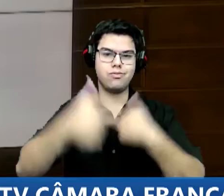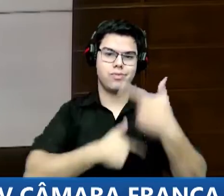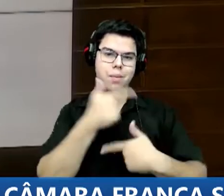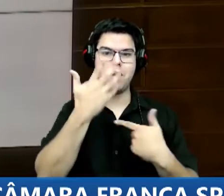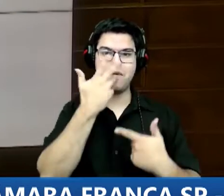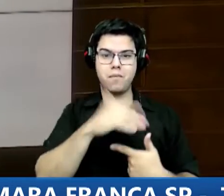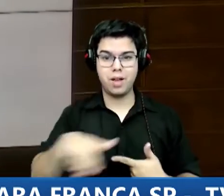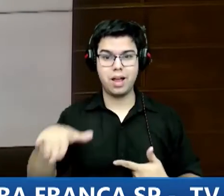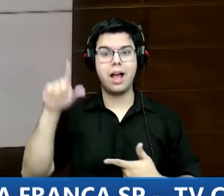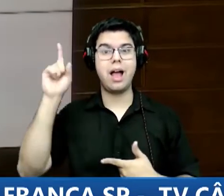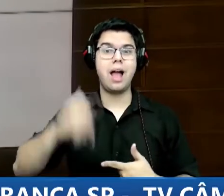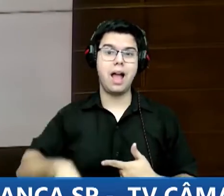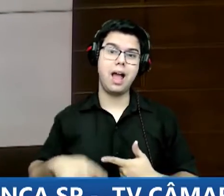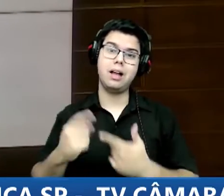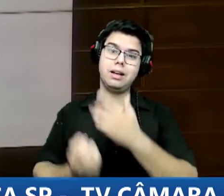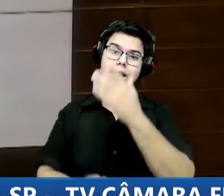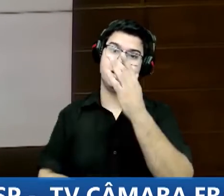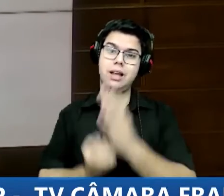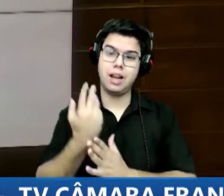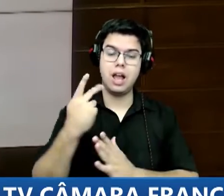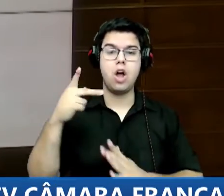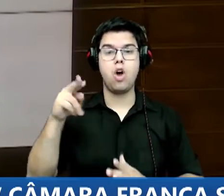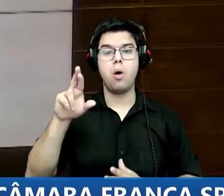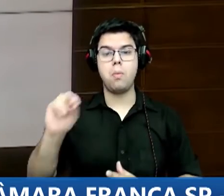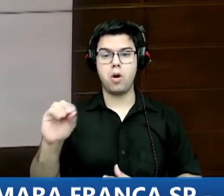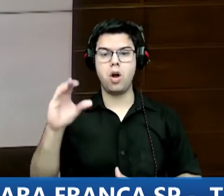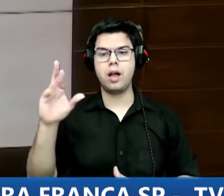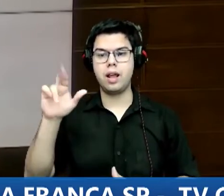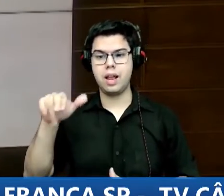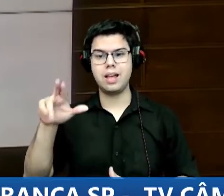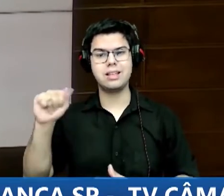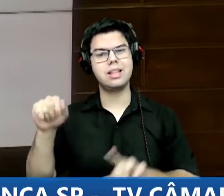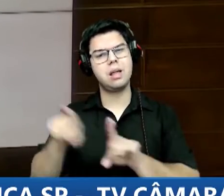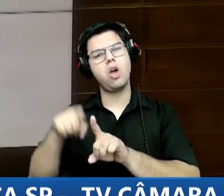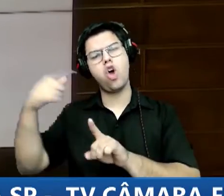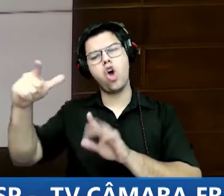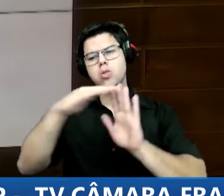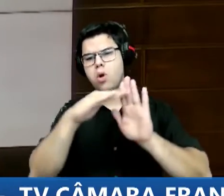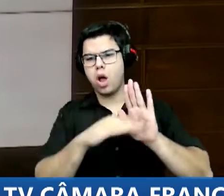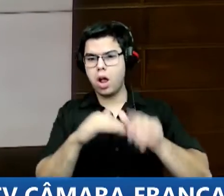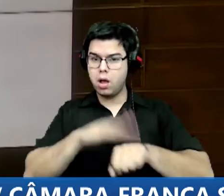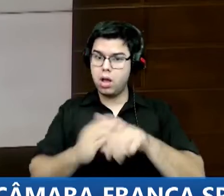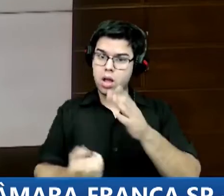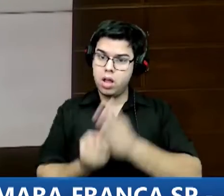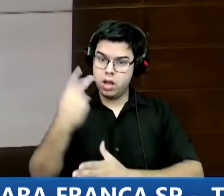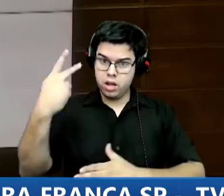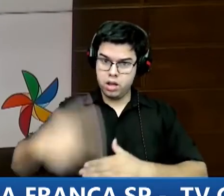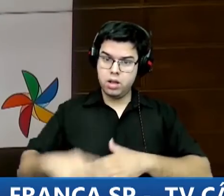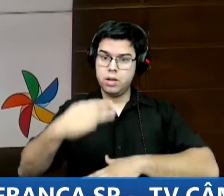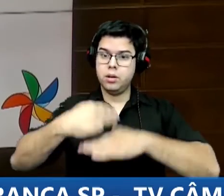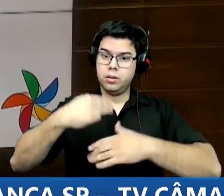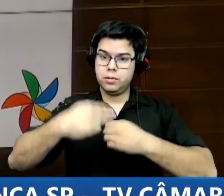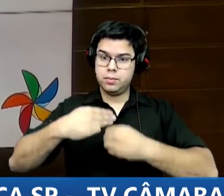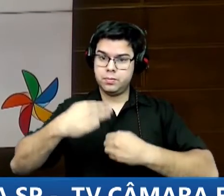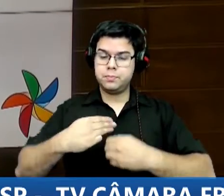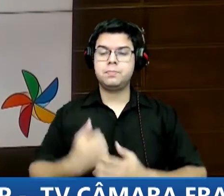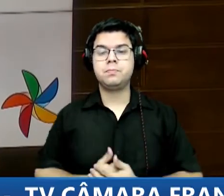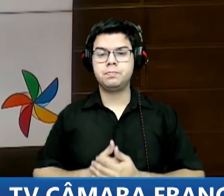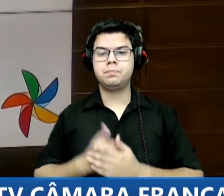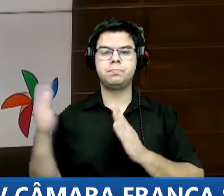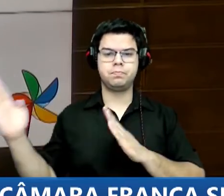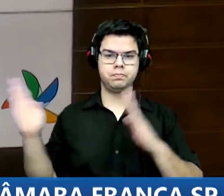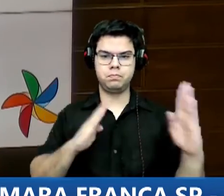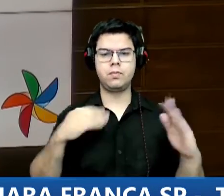Pró-Criança e de tantos outros programas que foram criados no nosso município. Pode passar, eu vou direto, até porque essa é